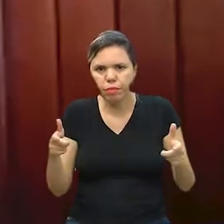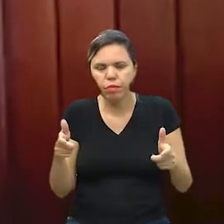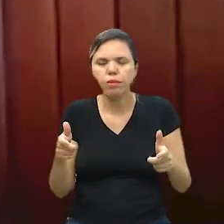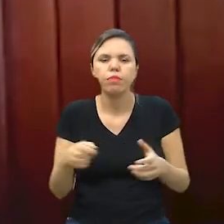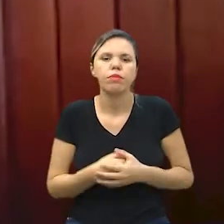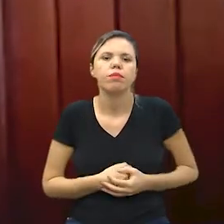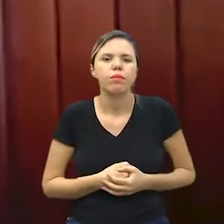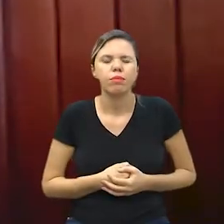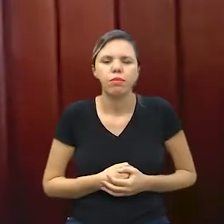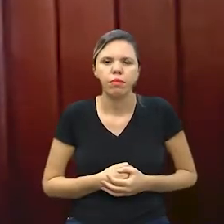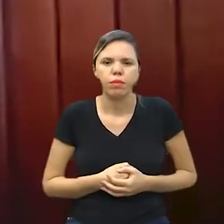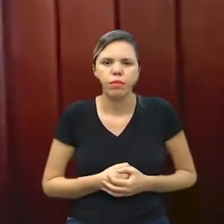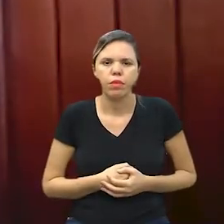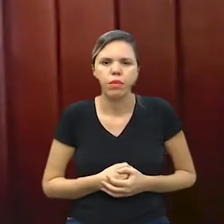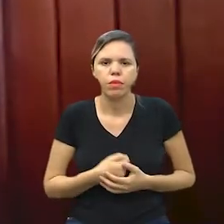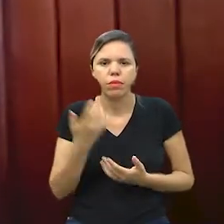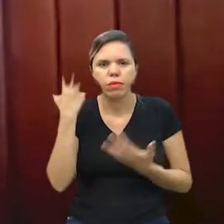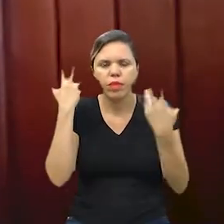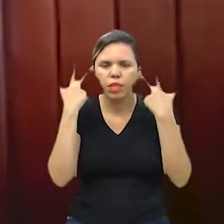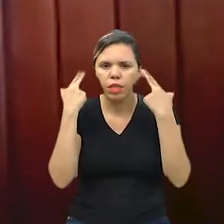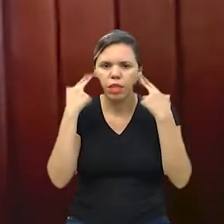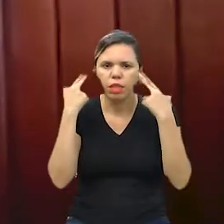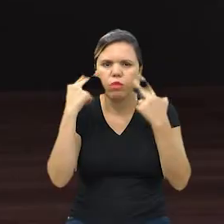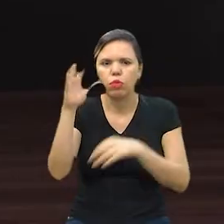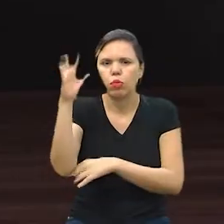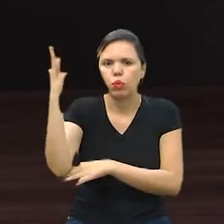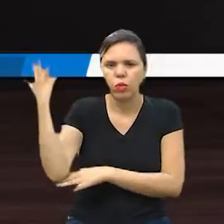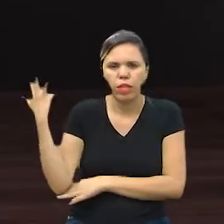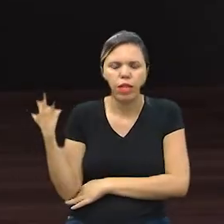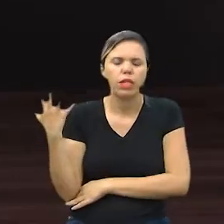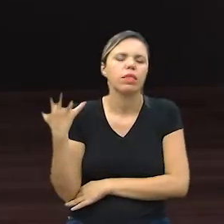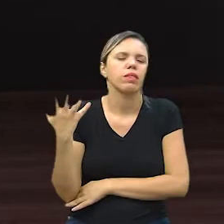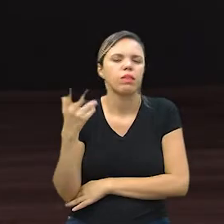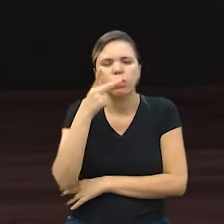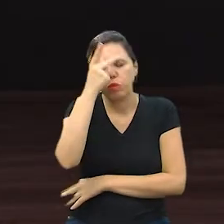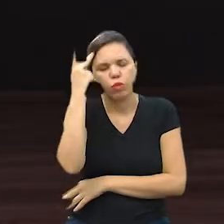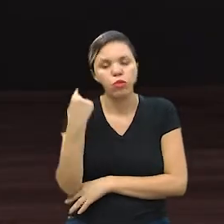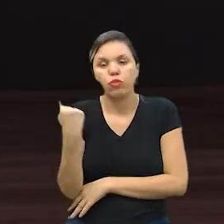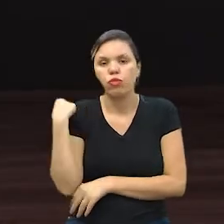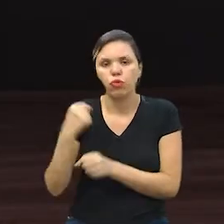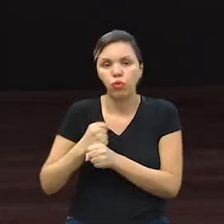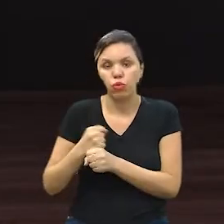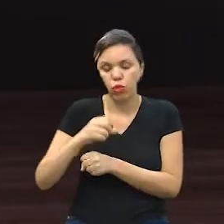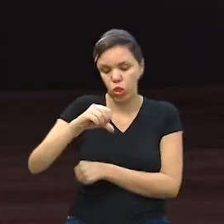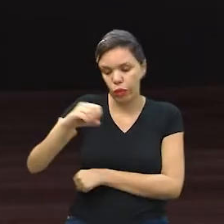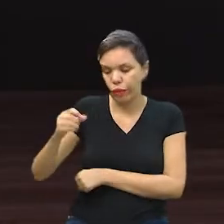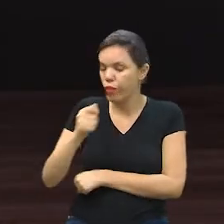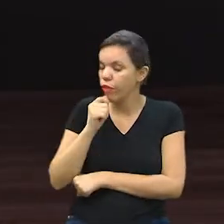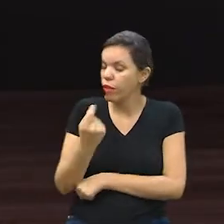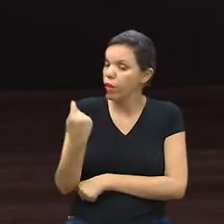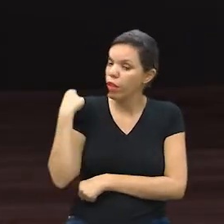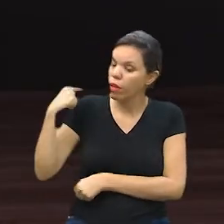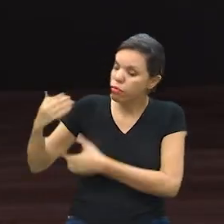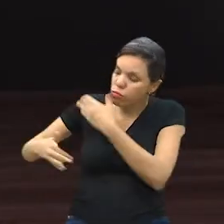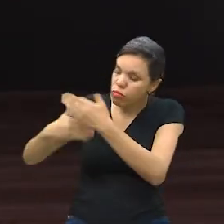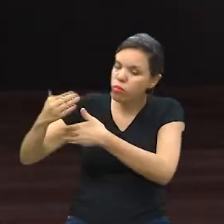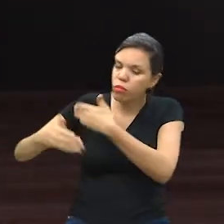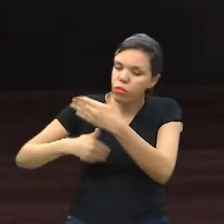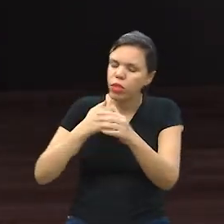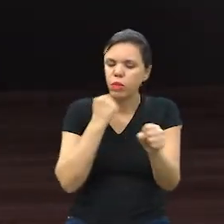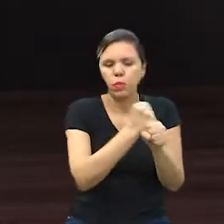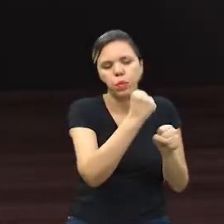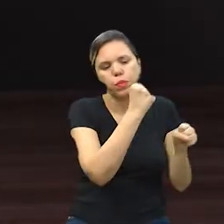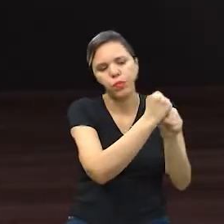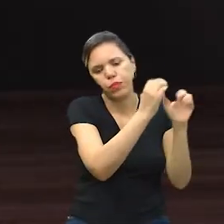as pessoas vão se desligando e se desconectando da natureza. Muito legal. E aí, na década de 90 ainda, enquanto